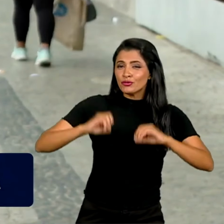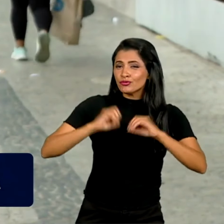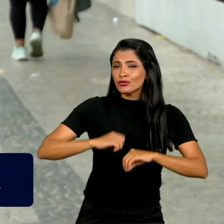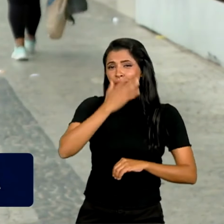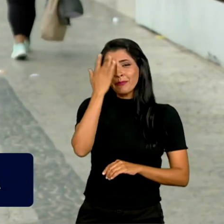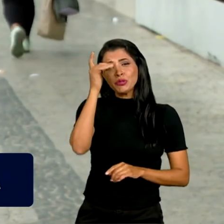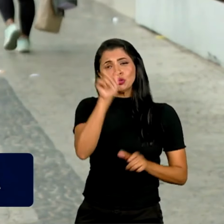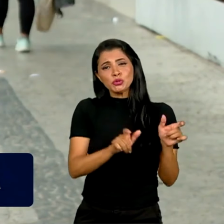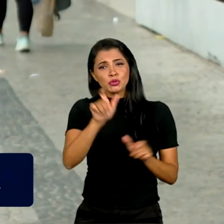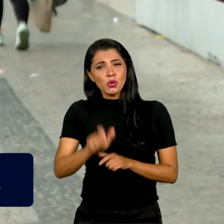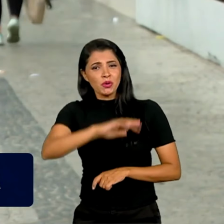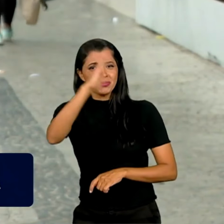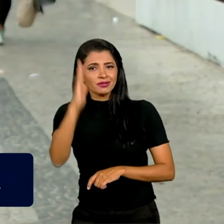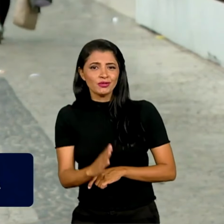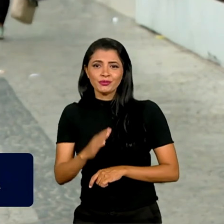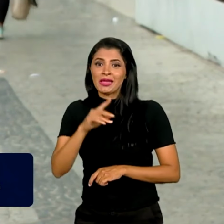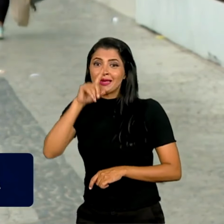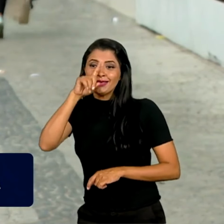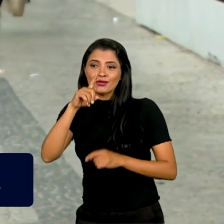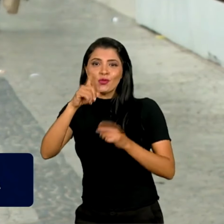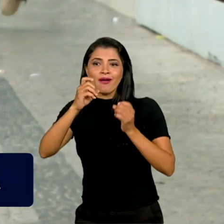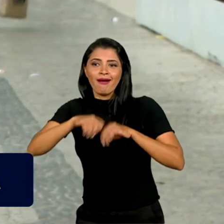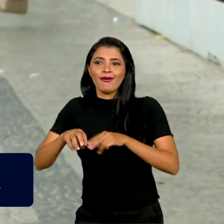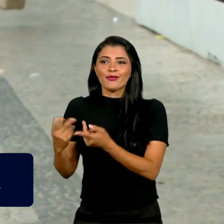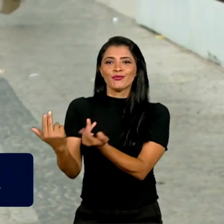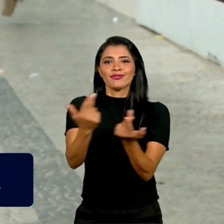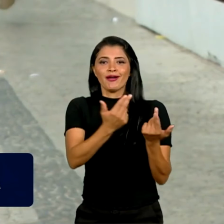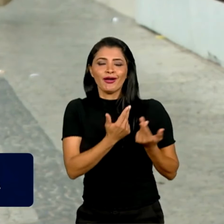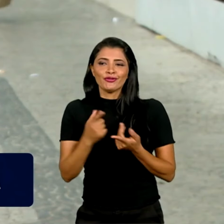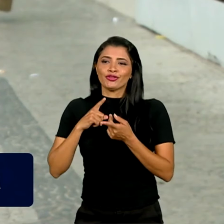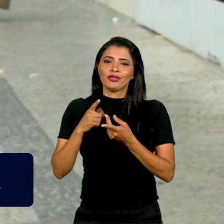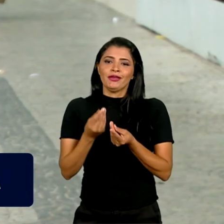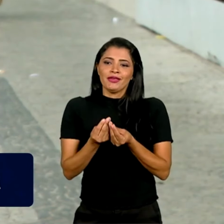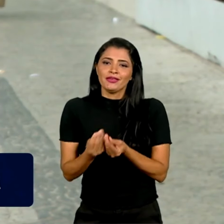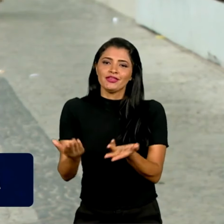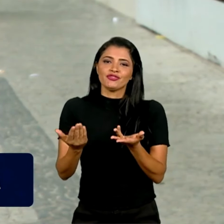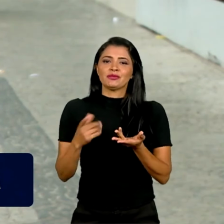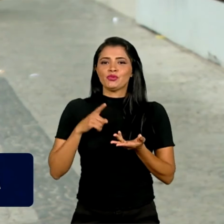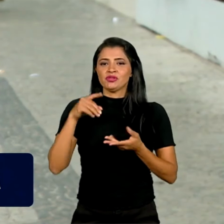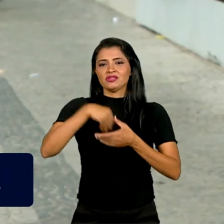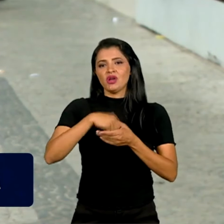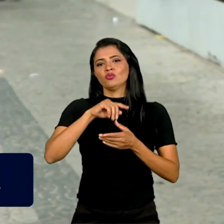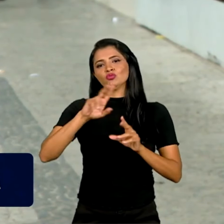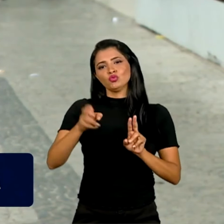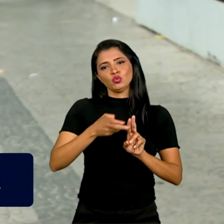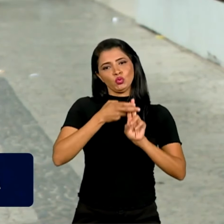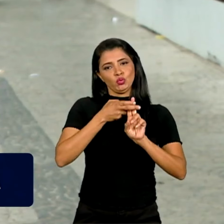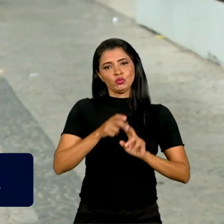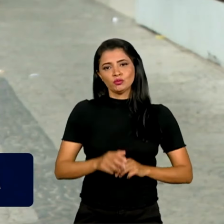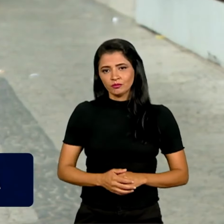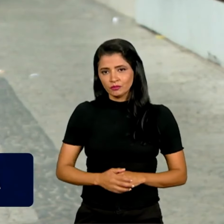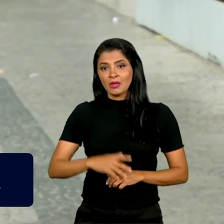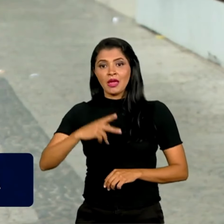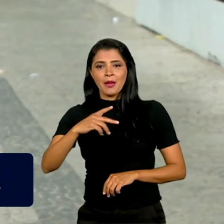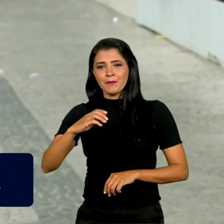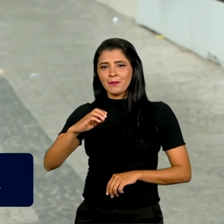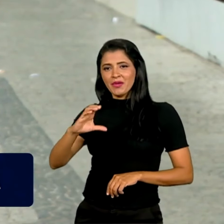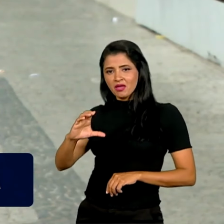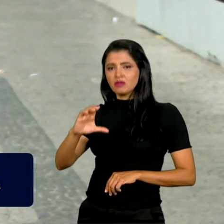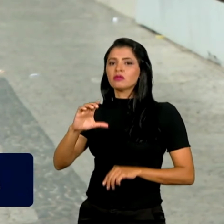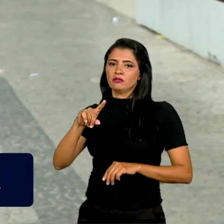pôr em risco a equidade e a universalidade de distribuição de hemoderivados no Sistema Único de Saúde. A PEC do plasma